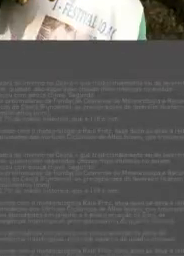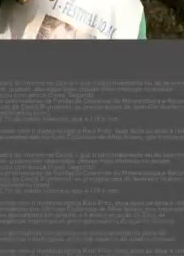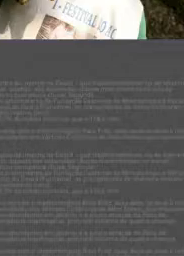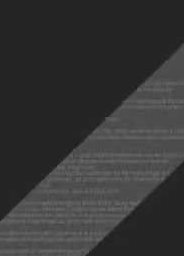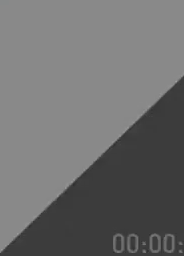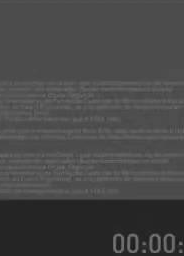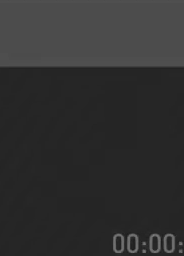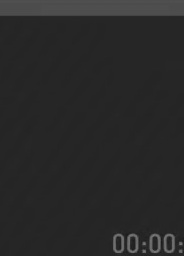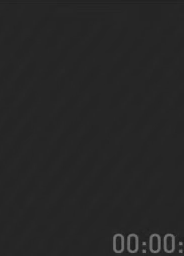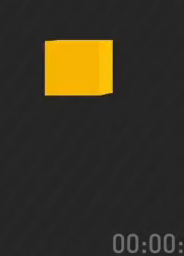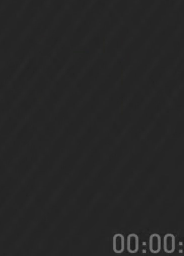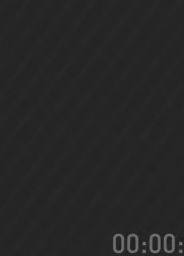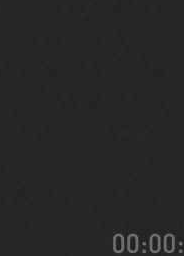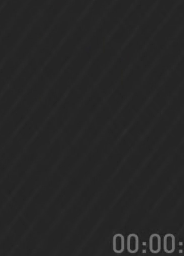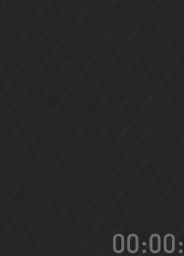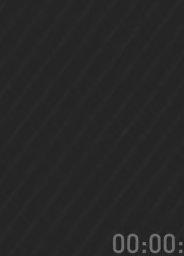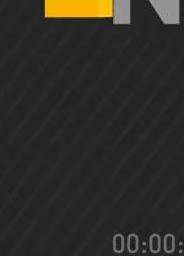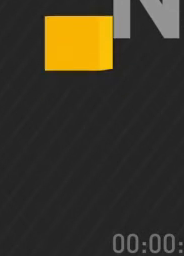ae